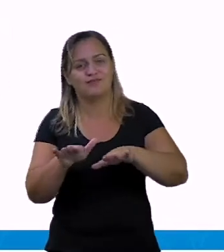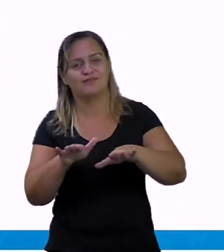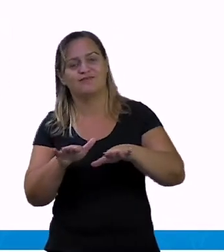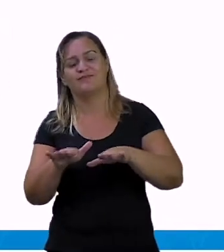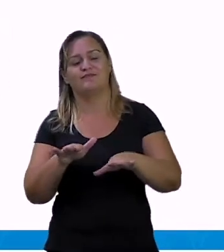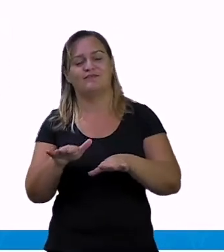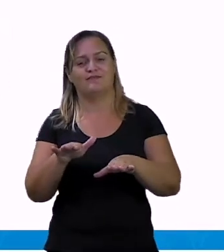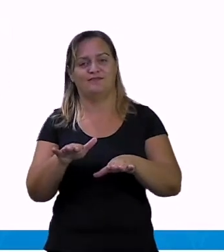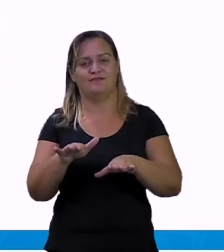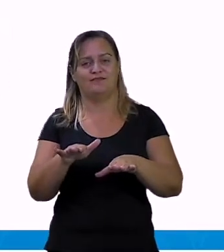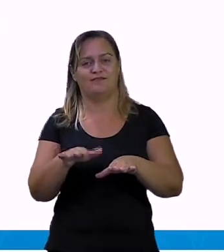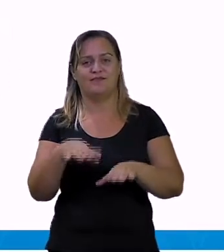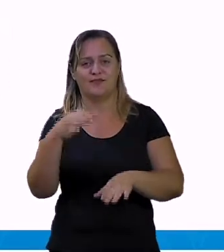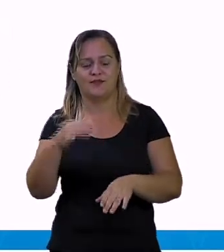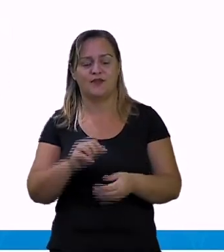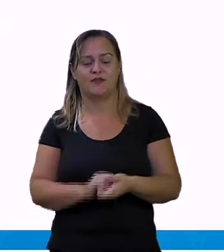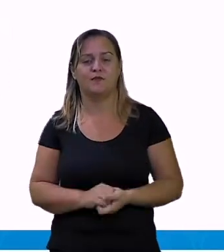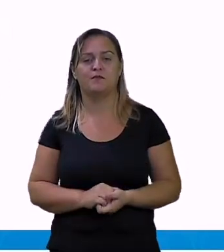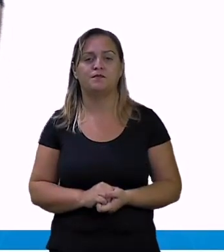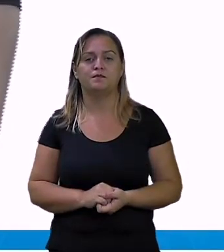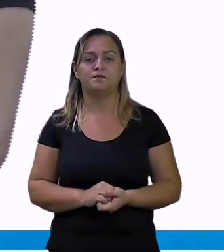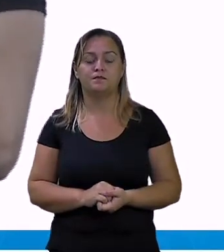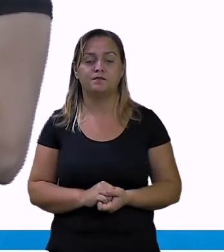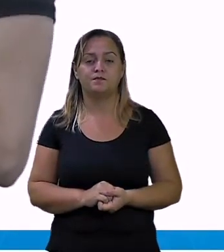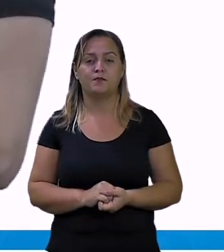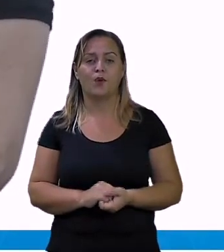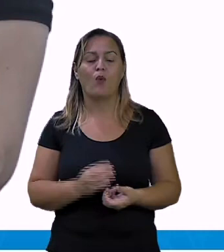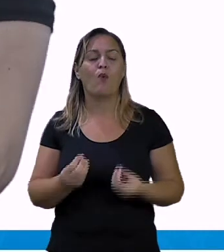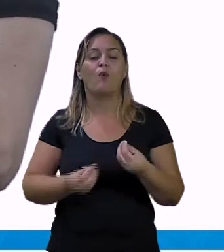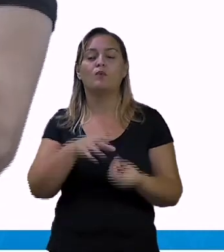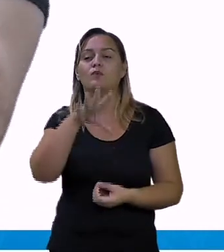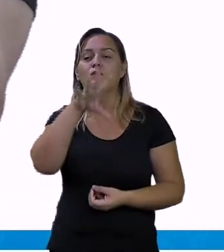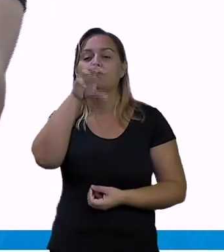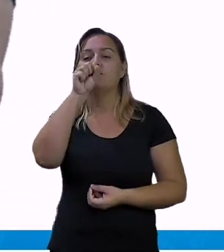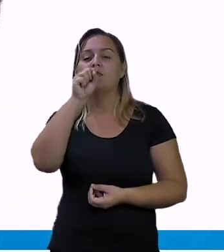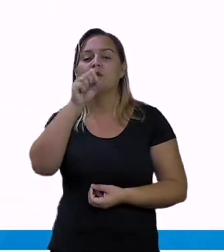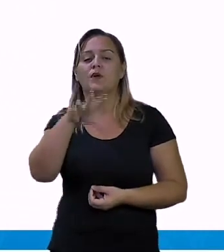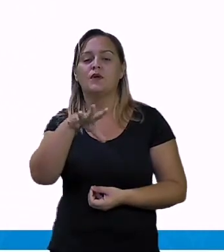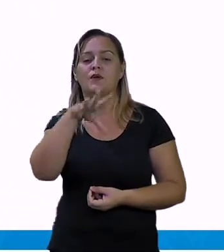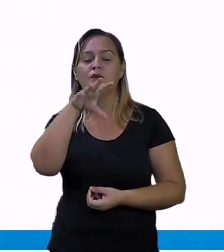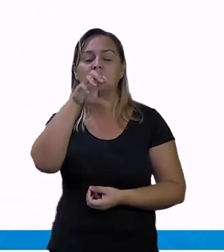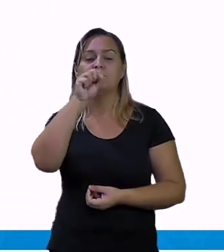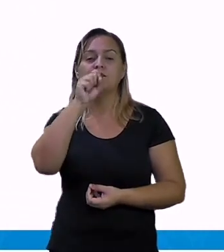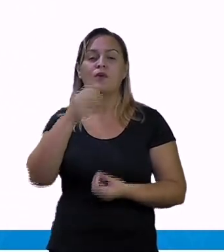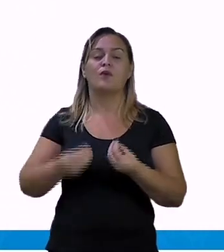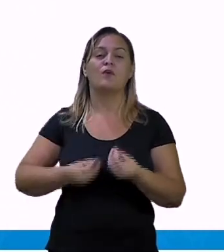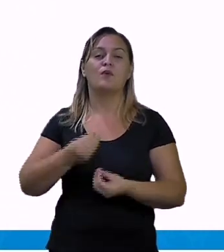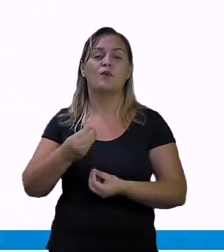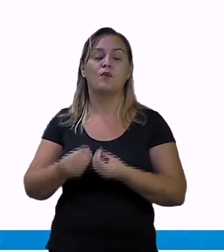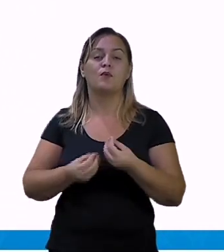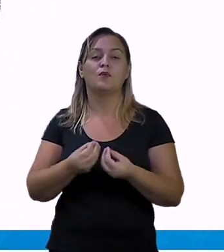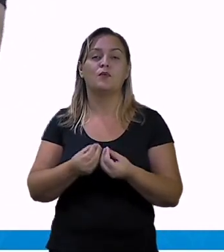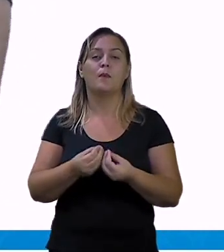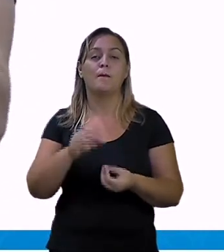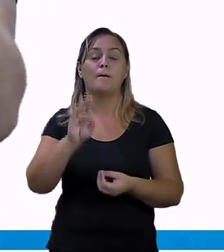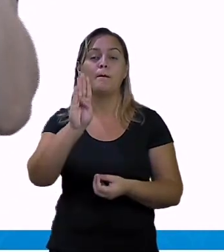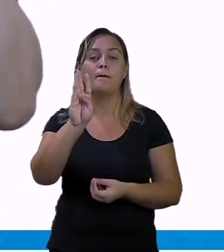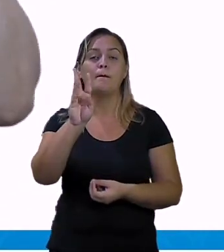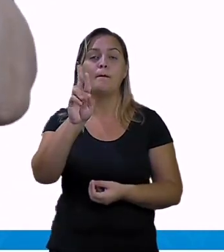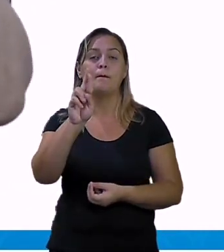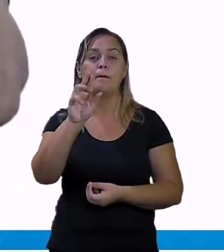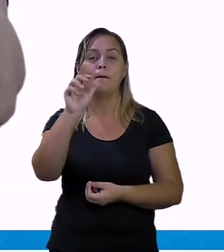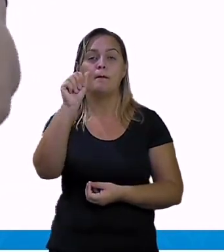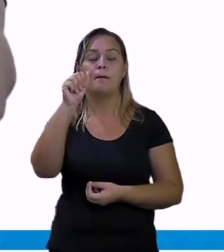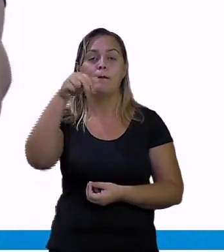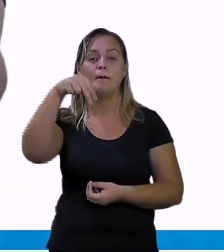O peixe ele faz uma respiração através de brânquias. Quando o peixe ele se movimenta na água, o